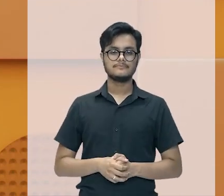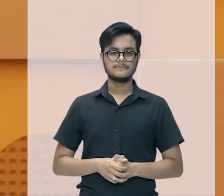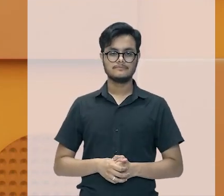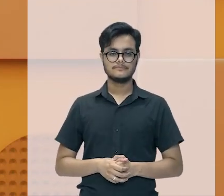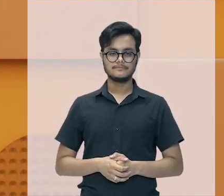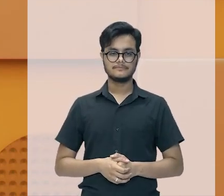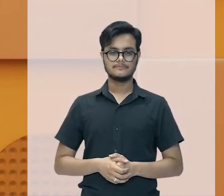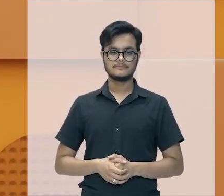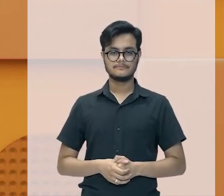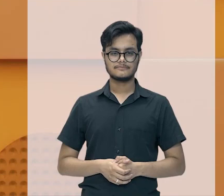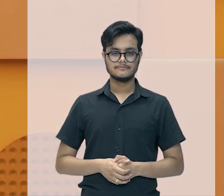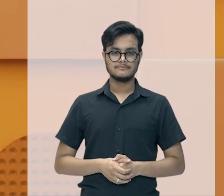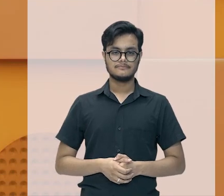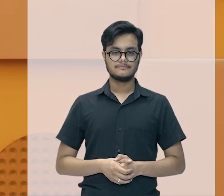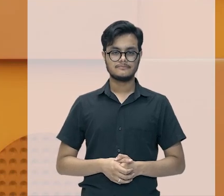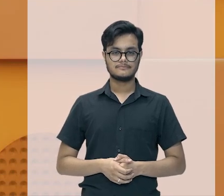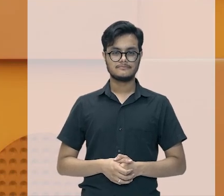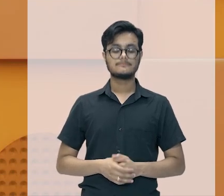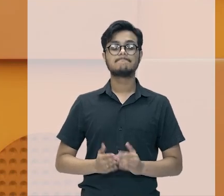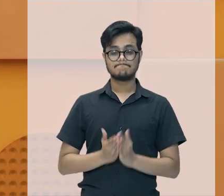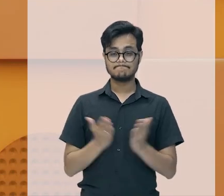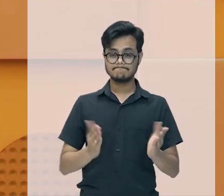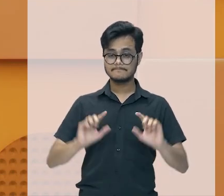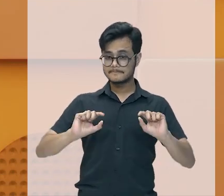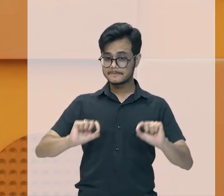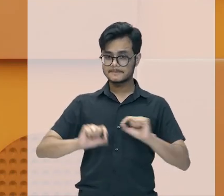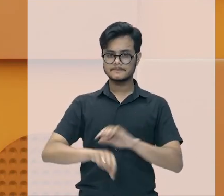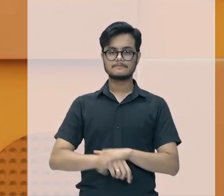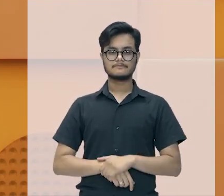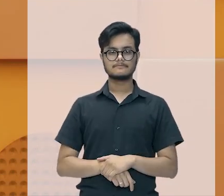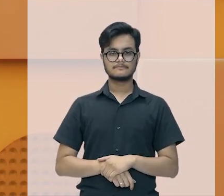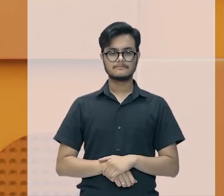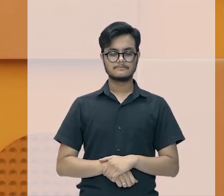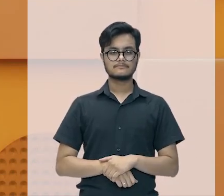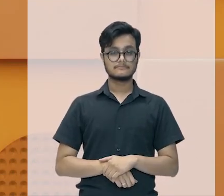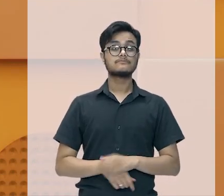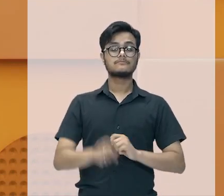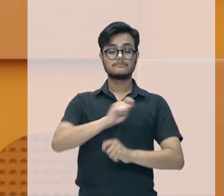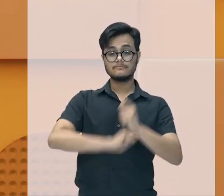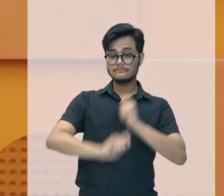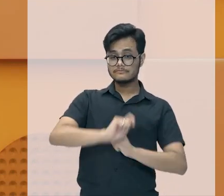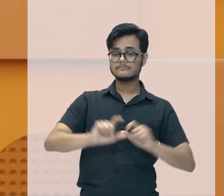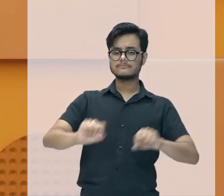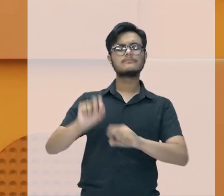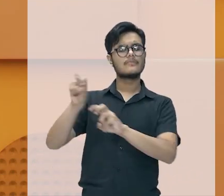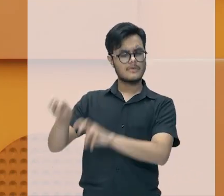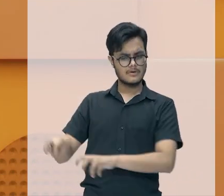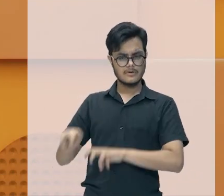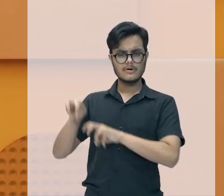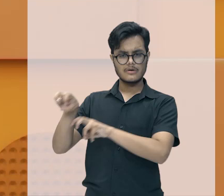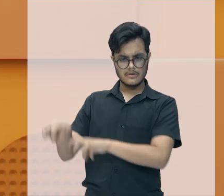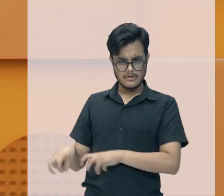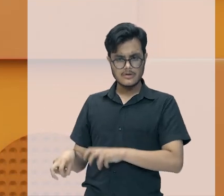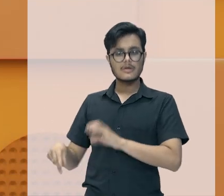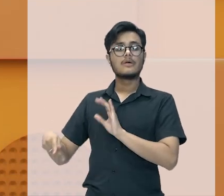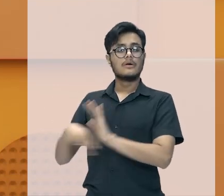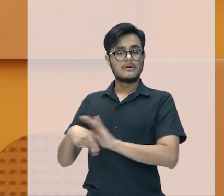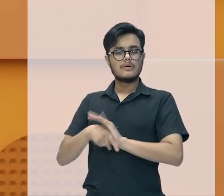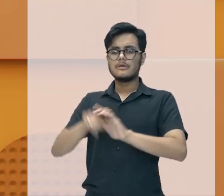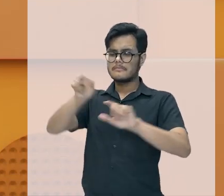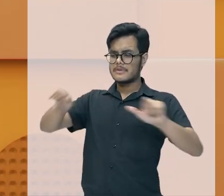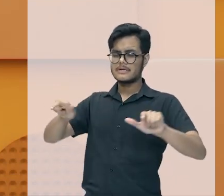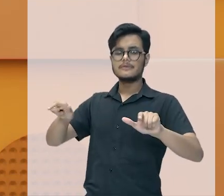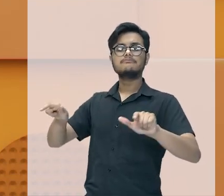Outro ponto importante sobre o trabalho feudal é que a base da economia era a agricultura, praticada pelos